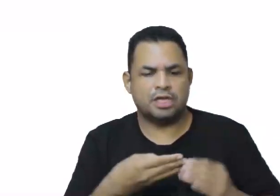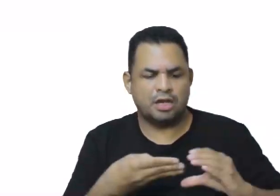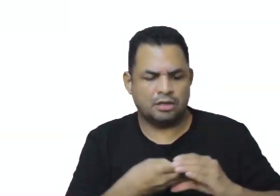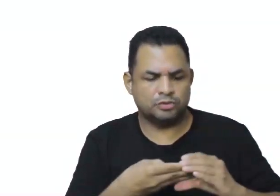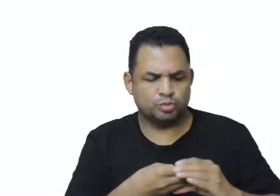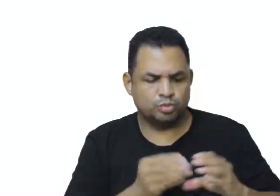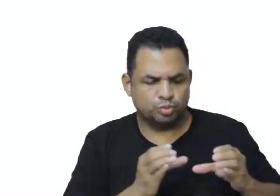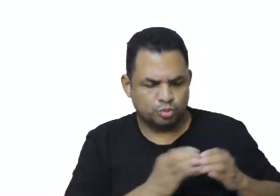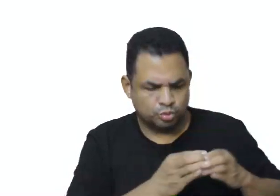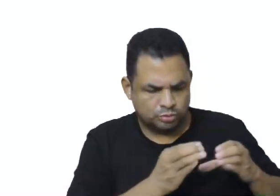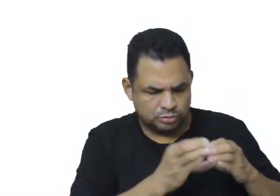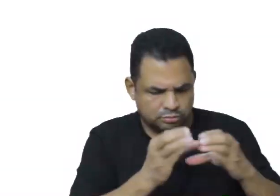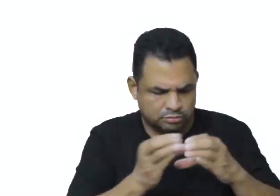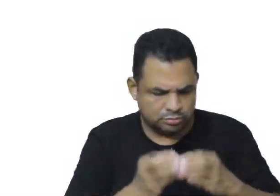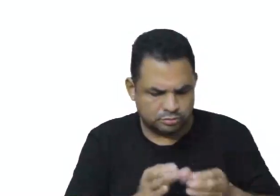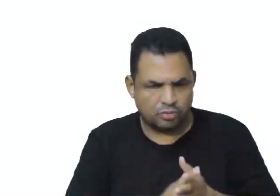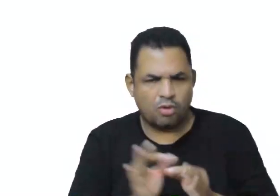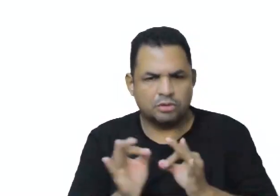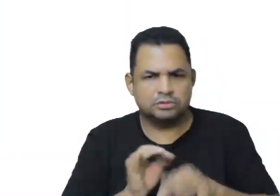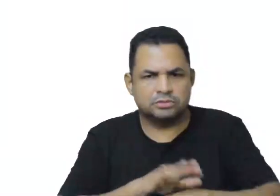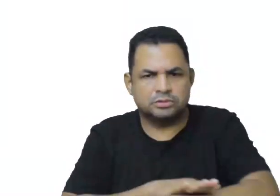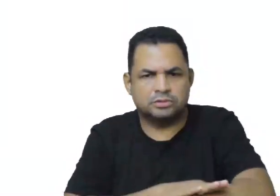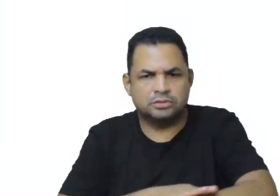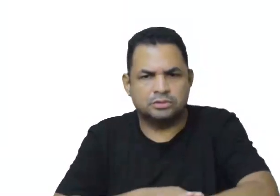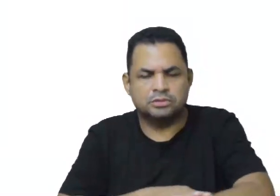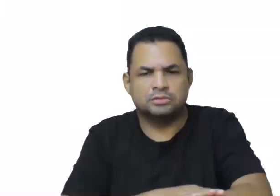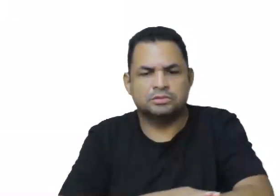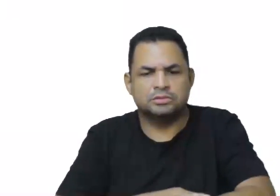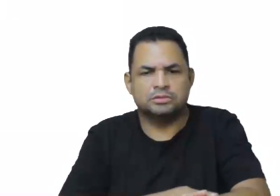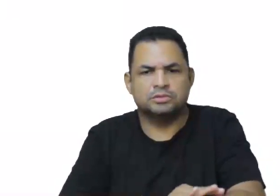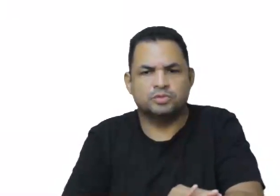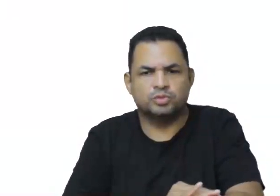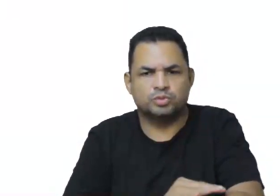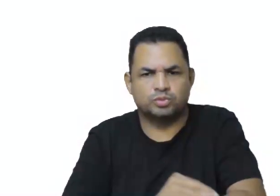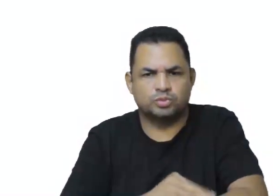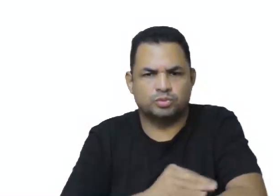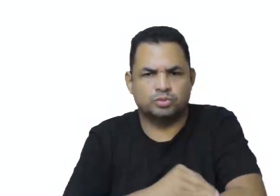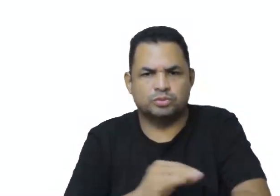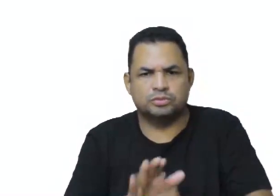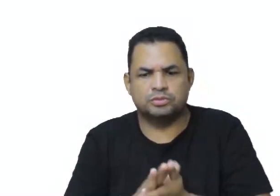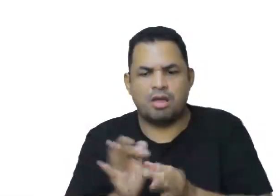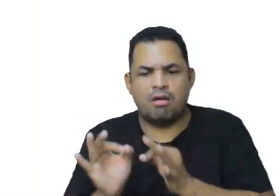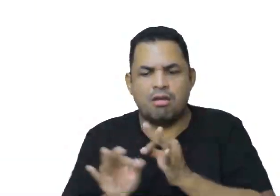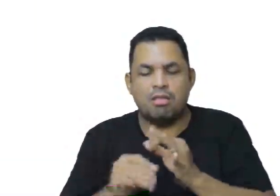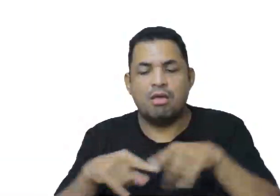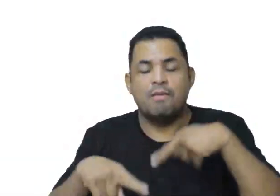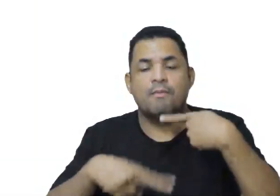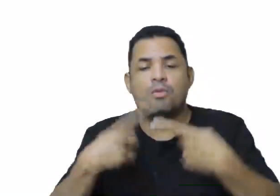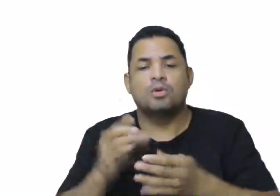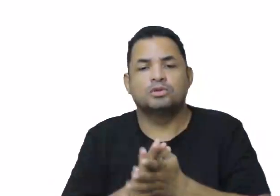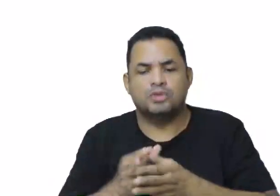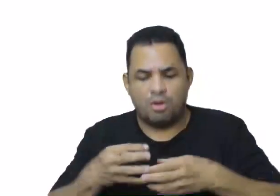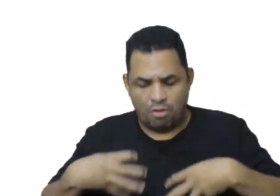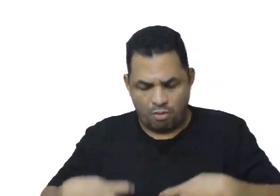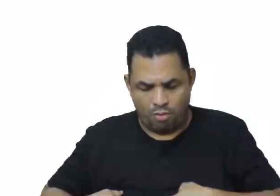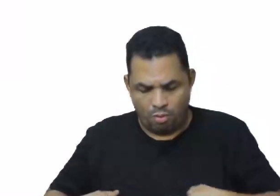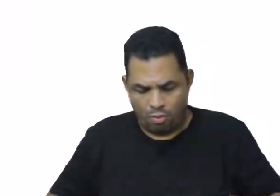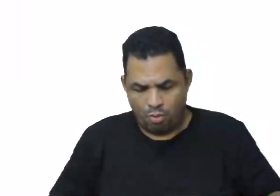quê? Tecidos, tá bom? Esses tecidos vão formar órgãos.